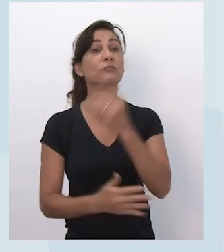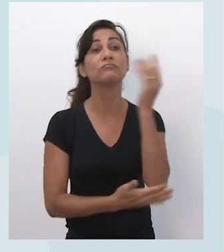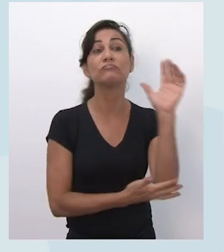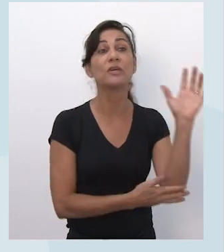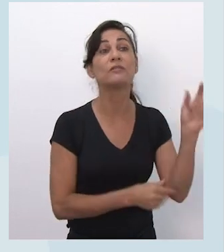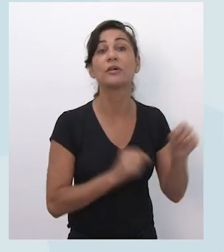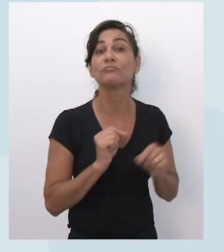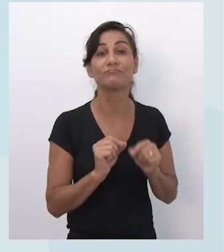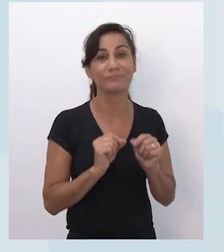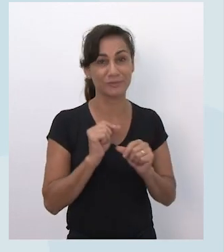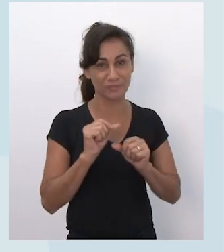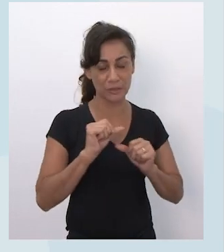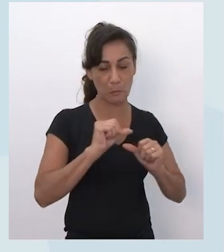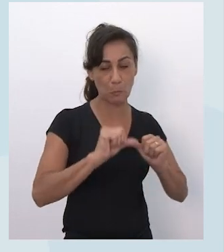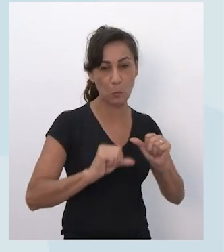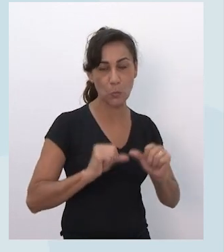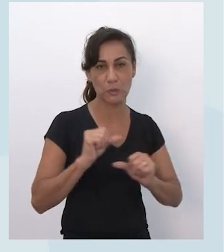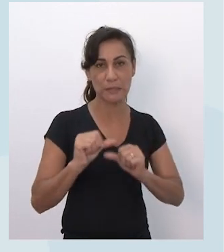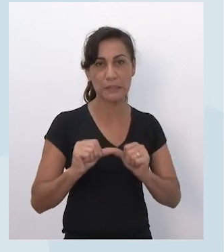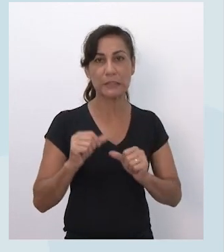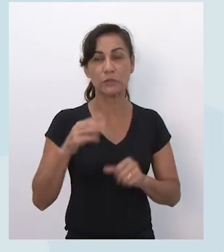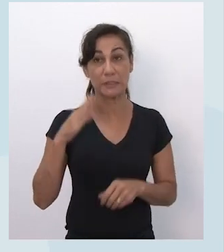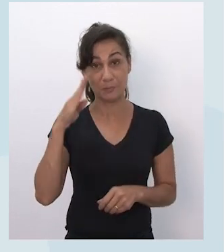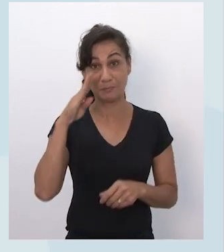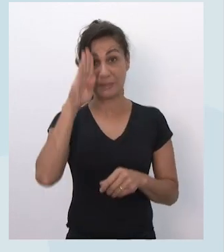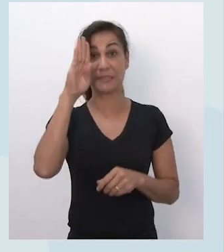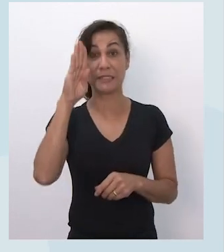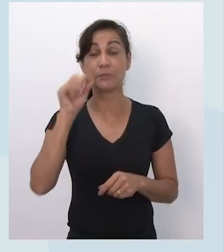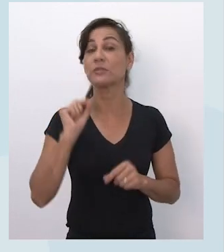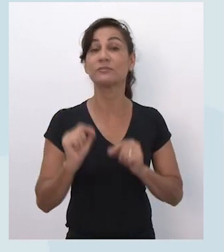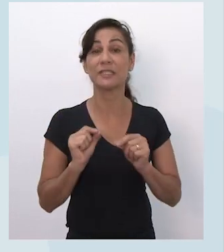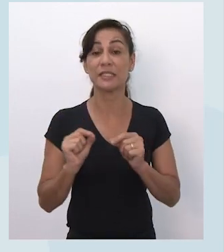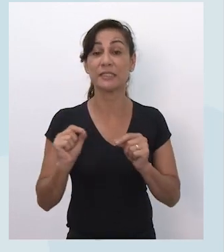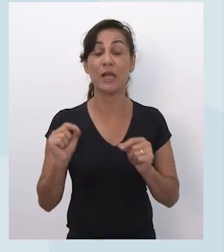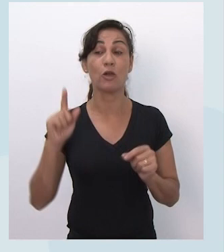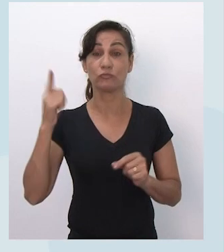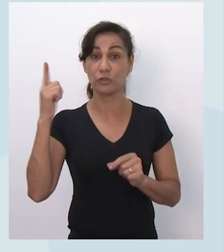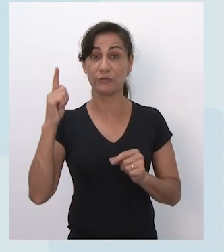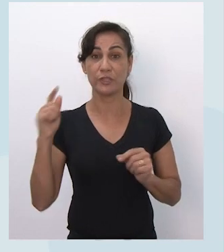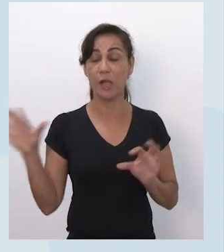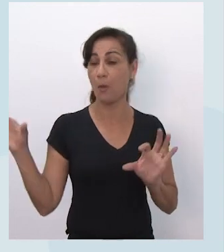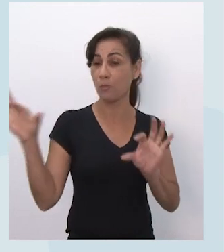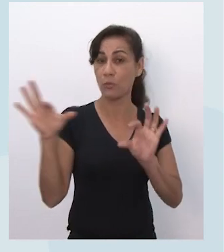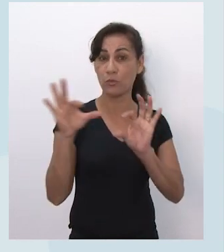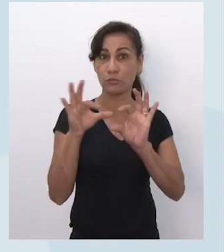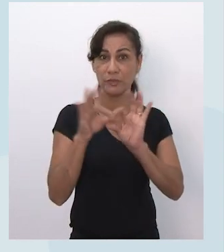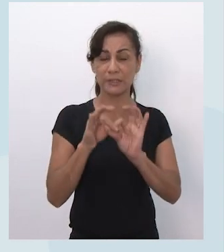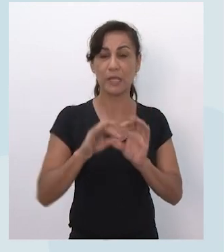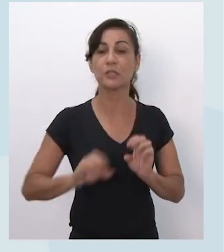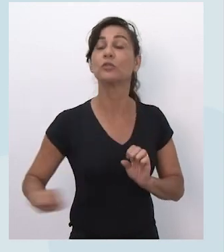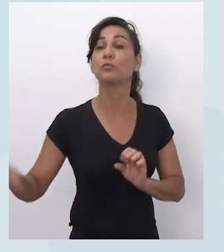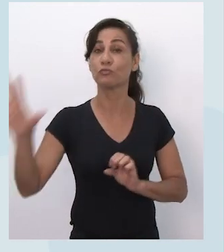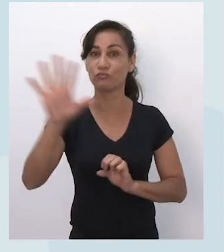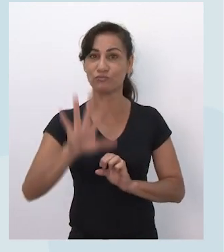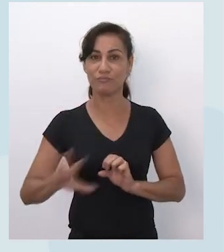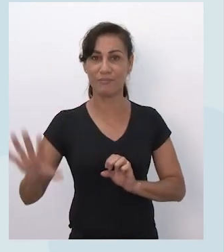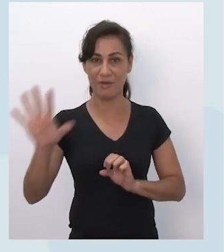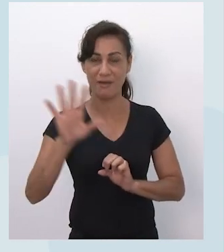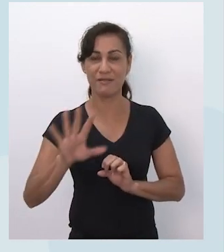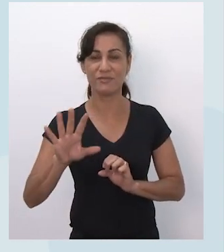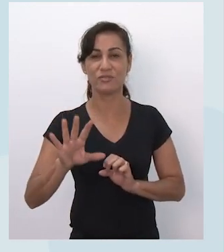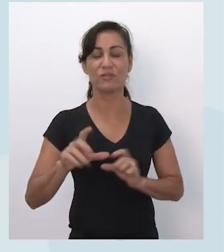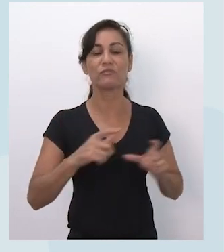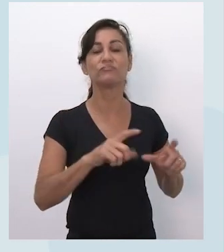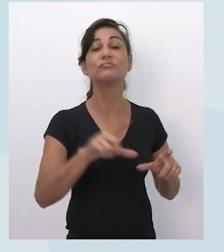Então, esse princípio diz que tudo realmente na geografia está conectado. O espaço geográfico, ele é conectado, né? Então, por isso